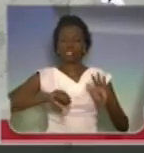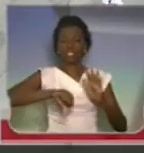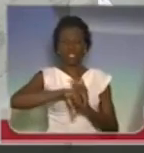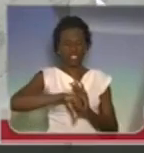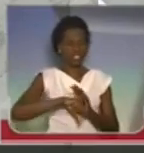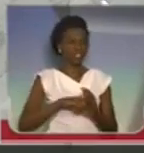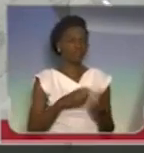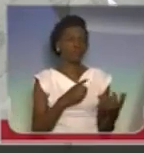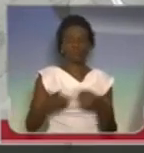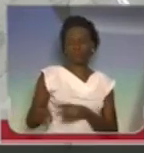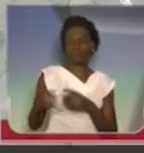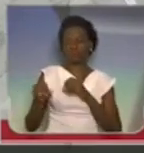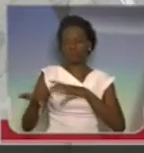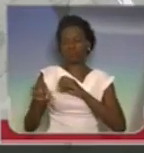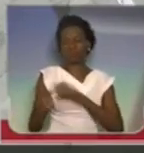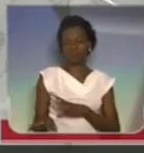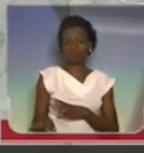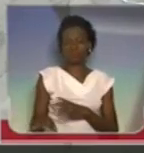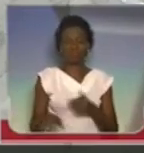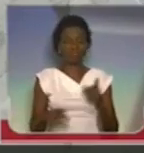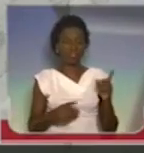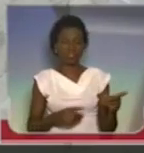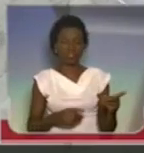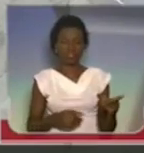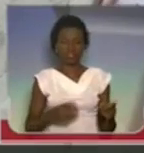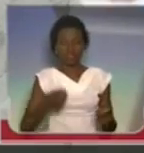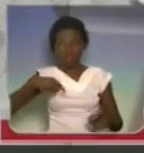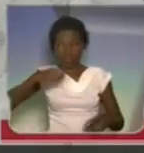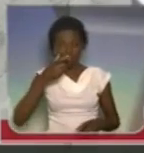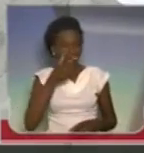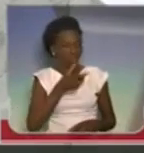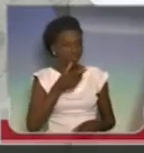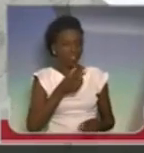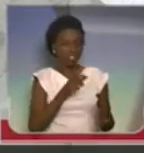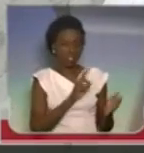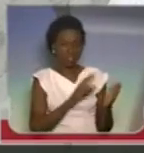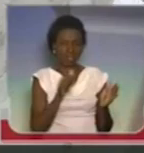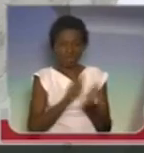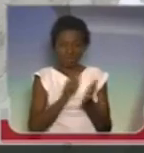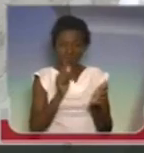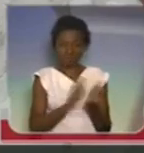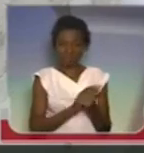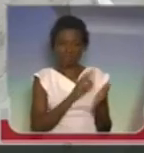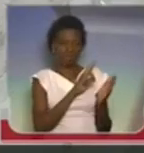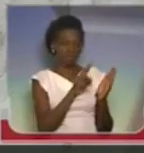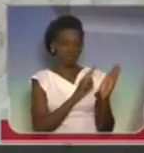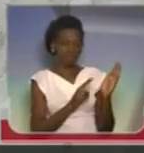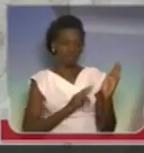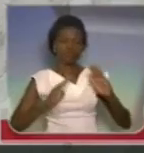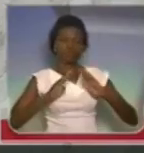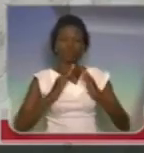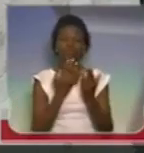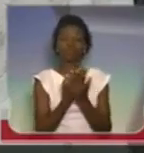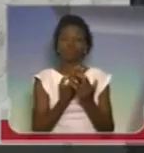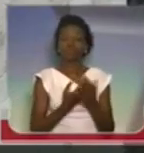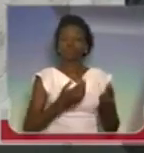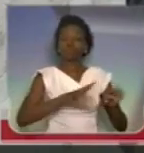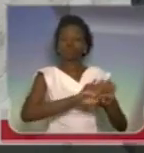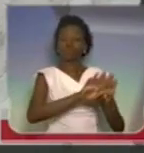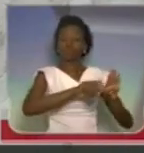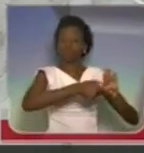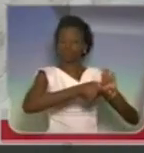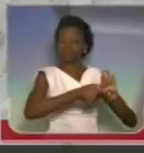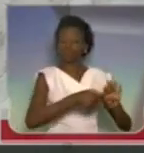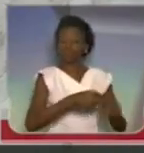educação chega ao ponto de eu nós acompanhamos aqui estou com as listas aqui das escolas que serão fechadas e o governo diz o